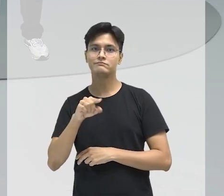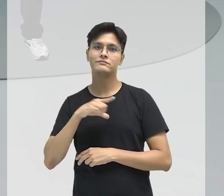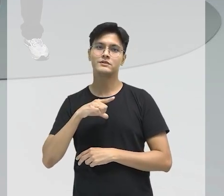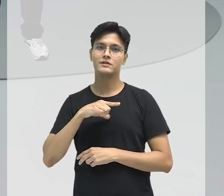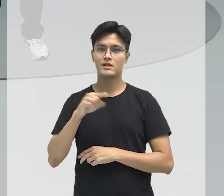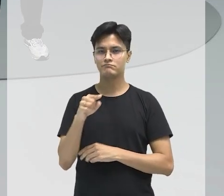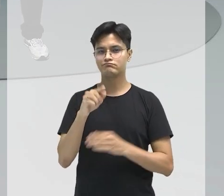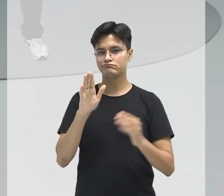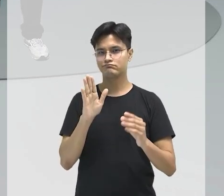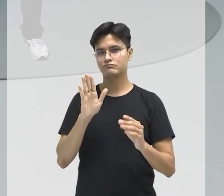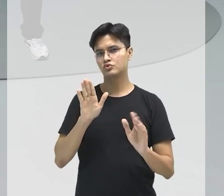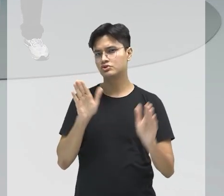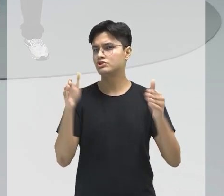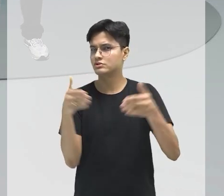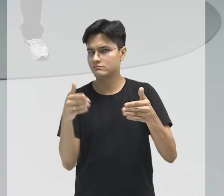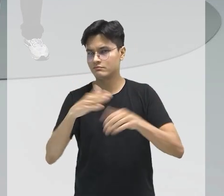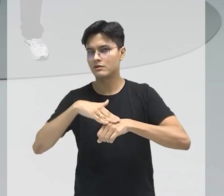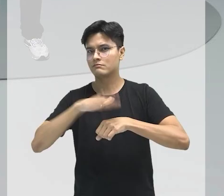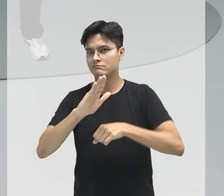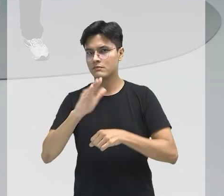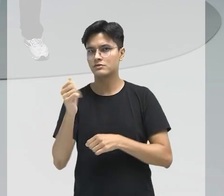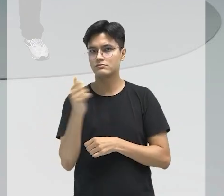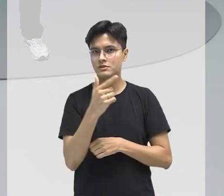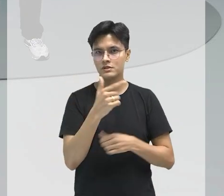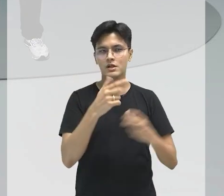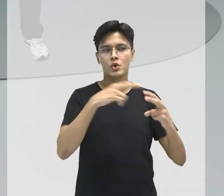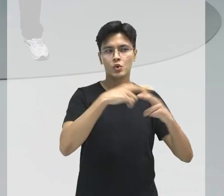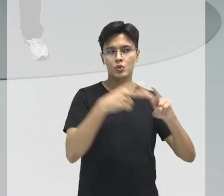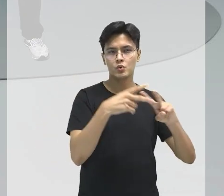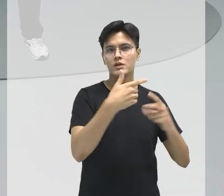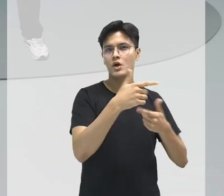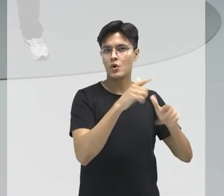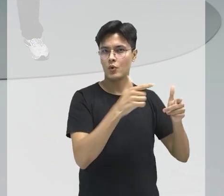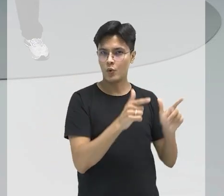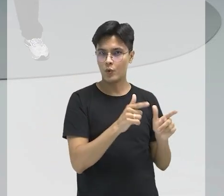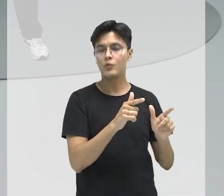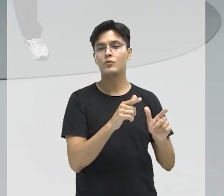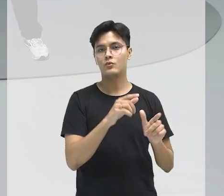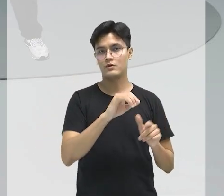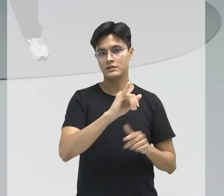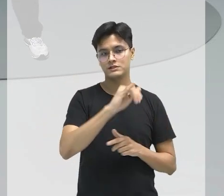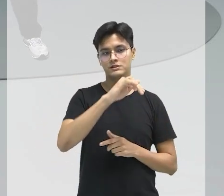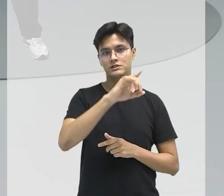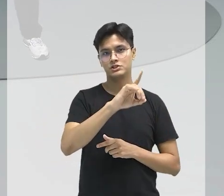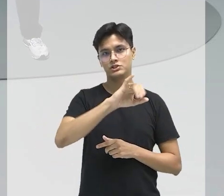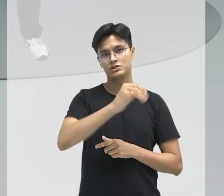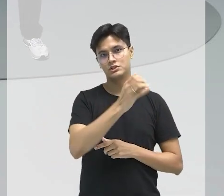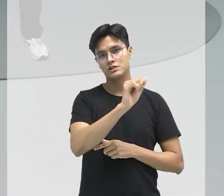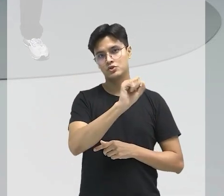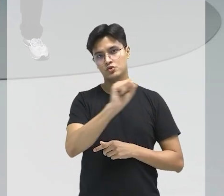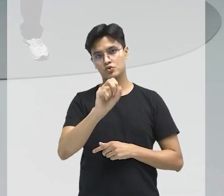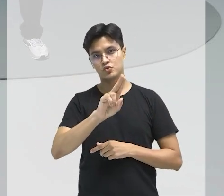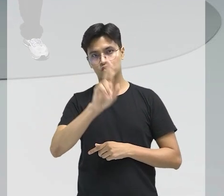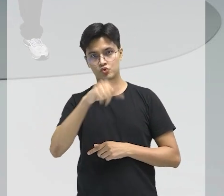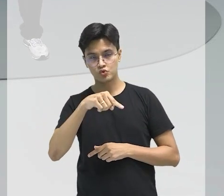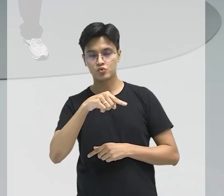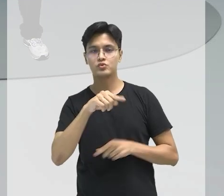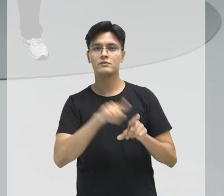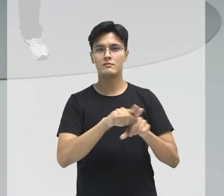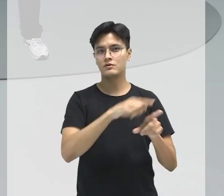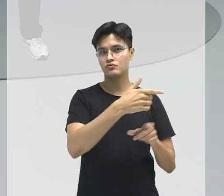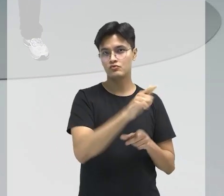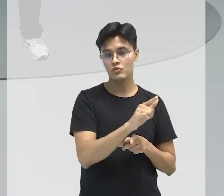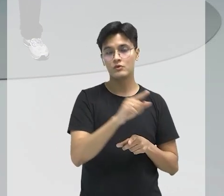Uka-Uka, né? Não desmerecendo o Aipenquit e o Edjaçu, que também são duas lutas aí, que vocês perceberam, que é